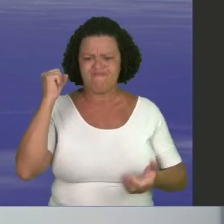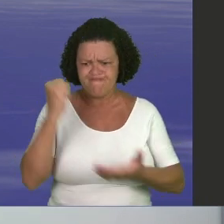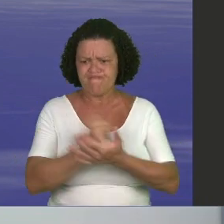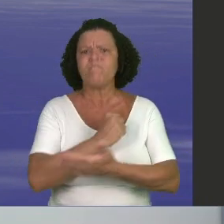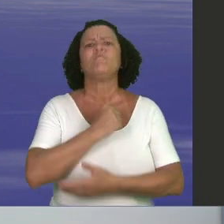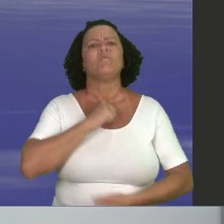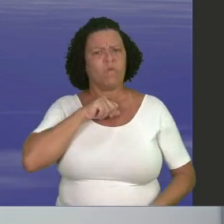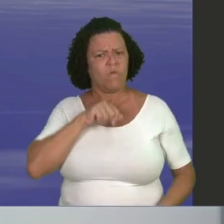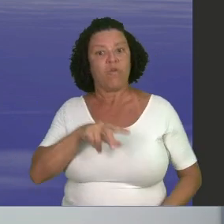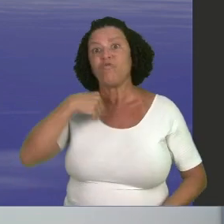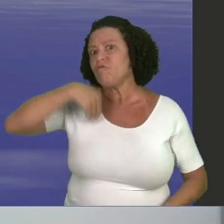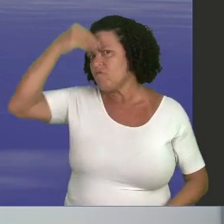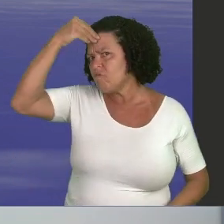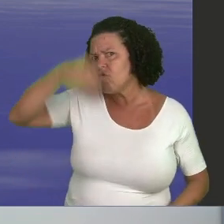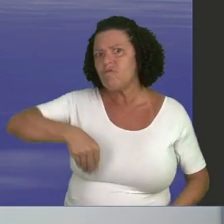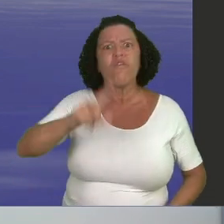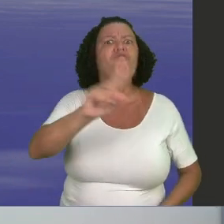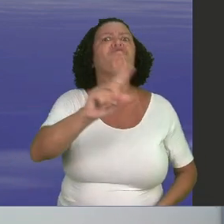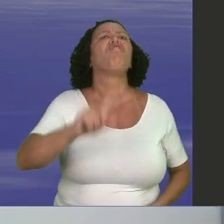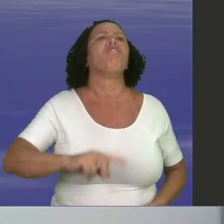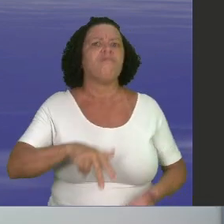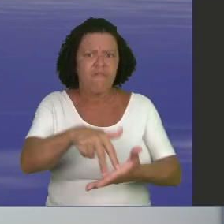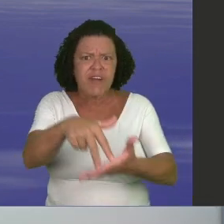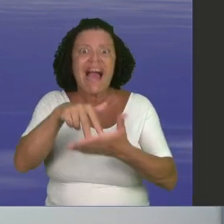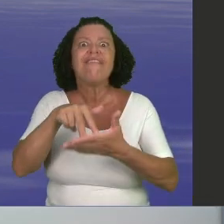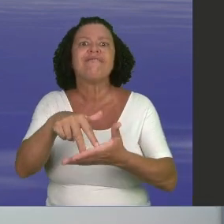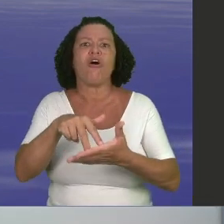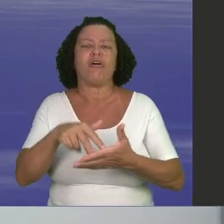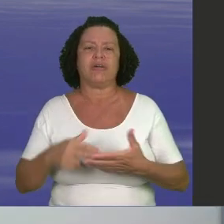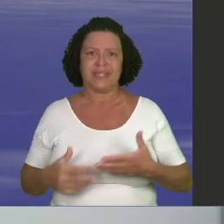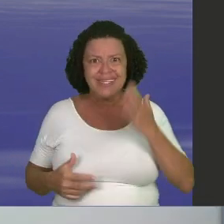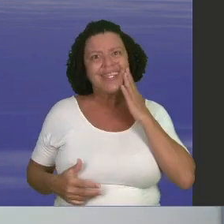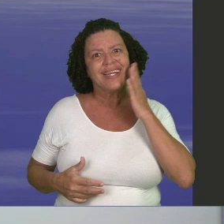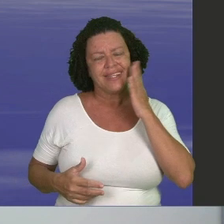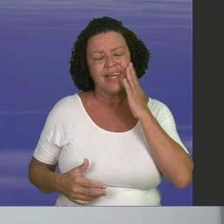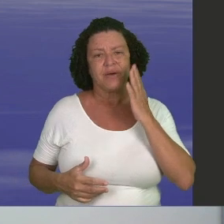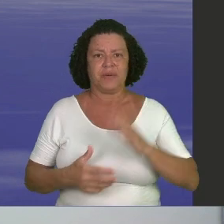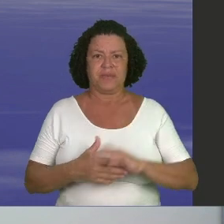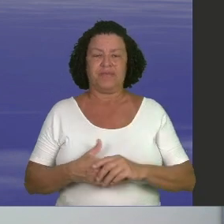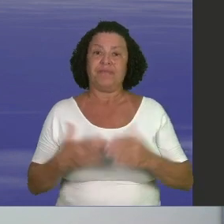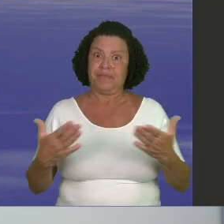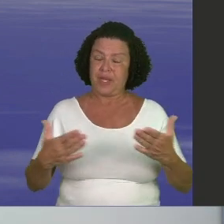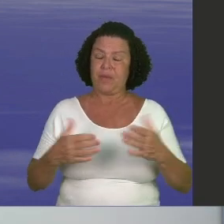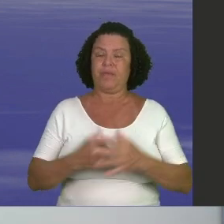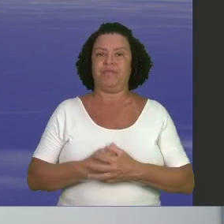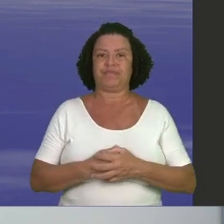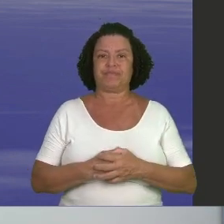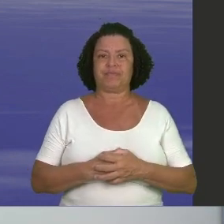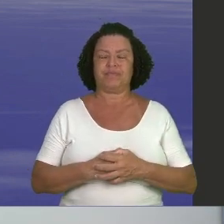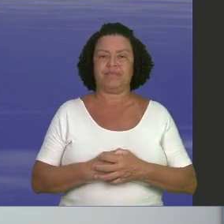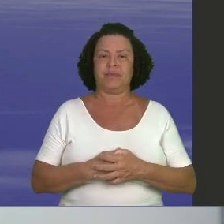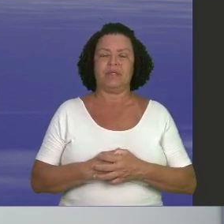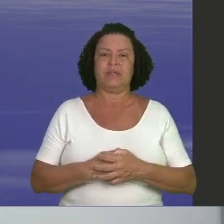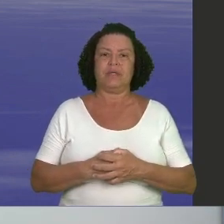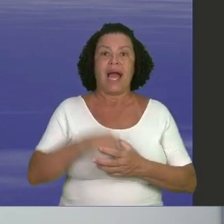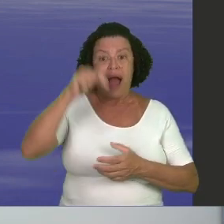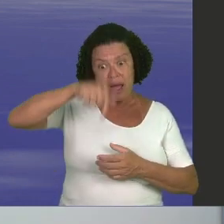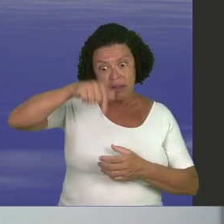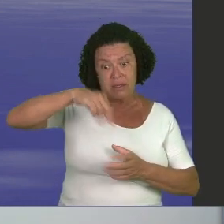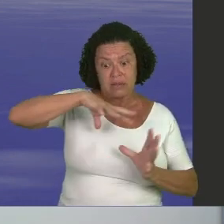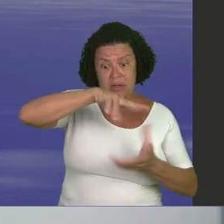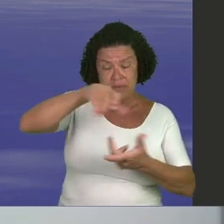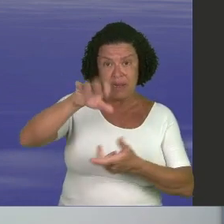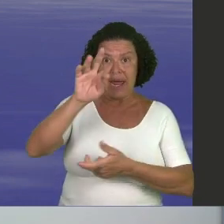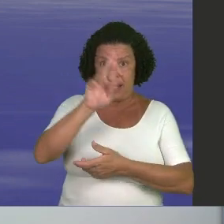que só vão ter uma prova e vão cair na primeira. Então, entenda que aqui, nesse mundo de